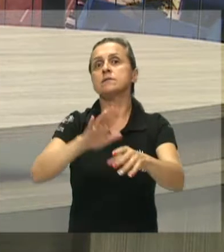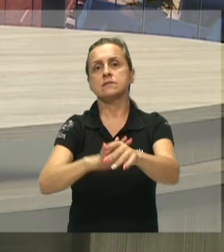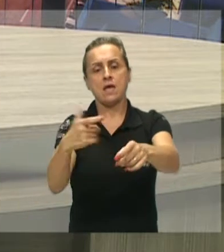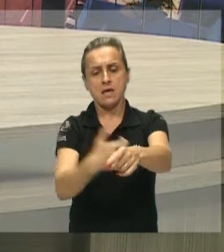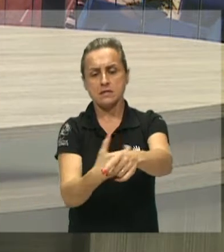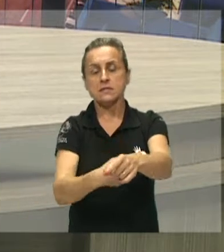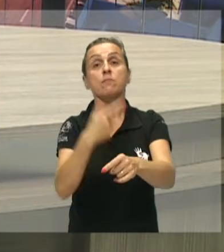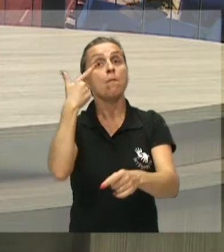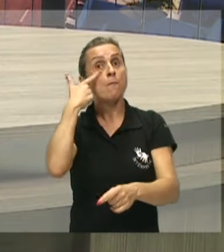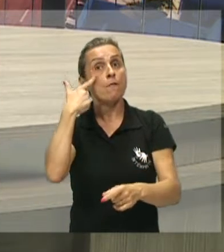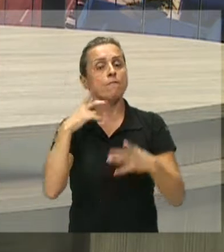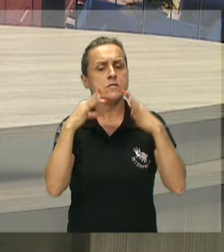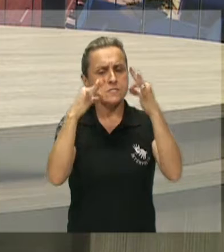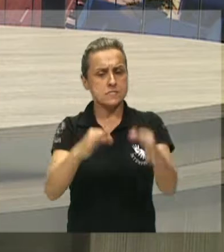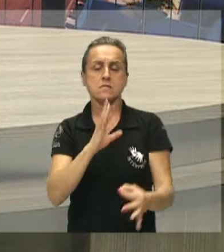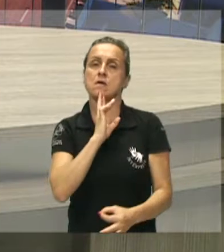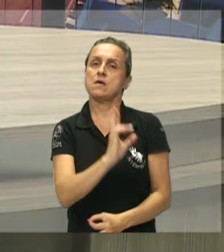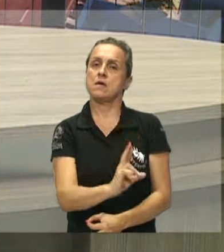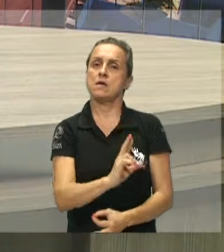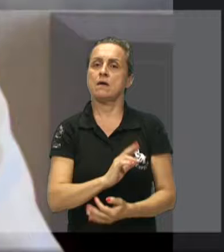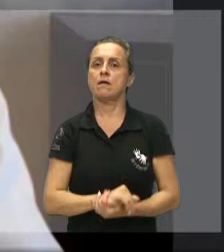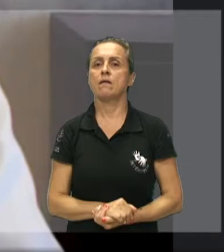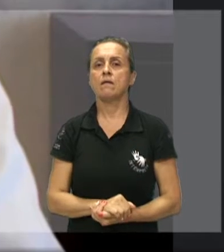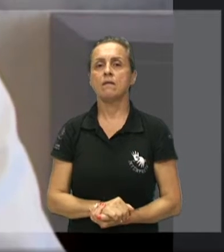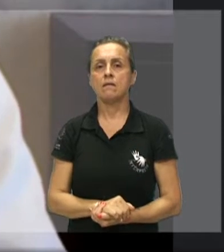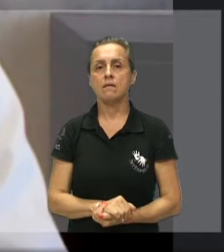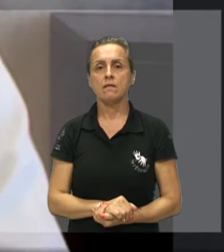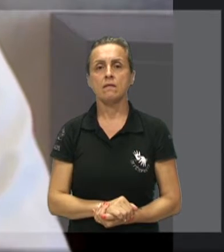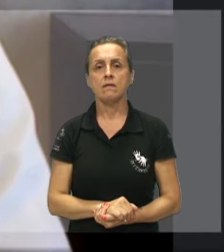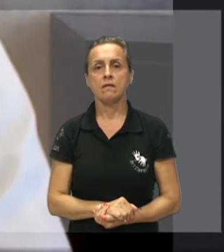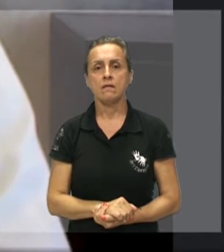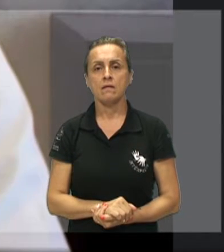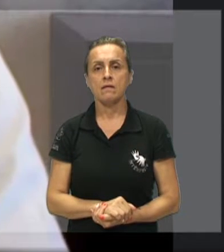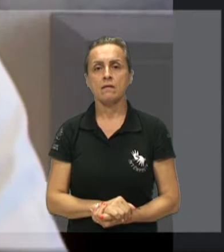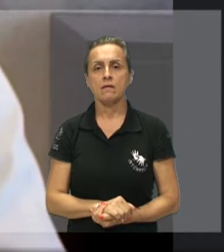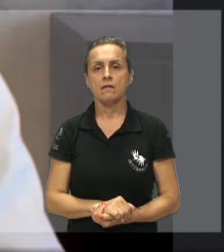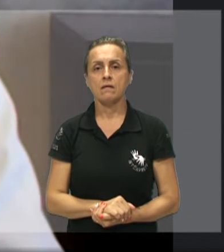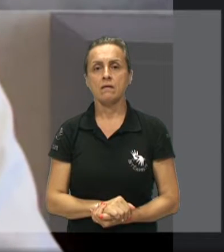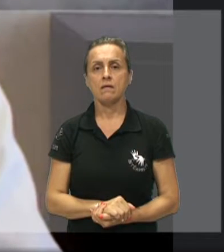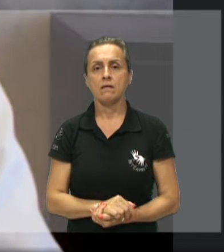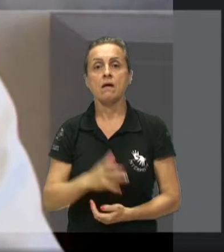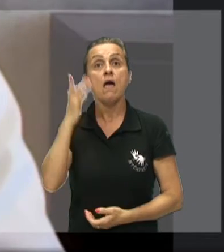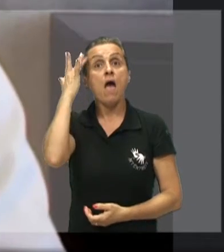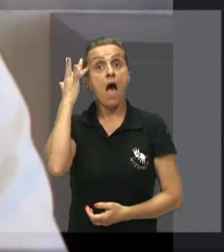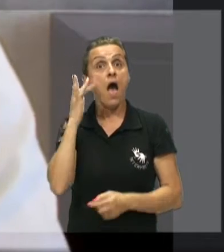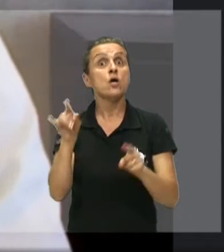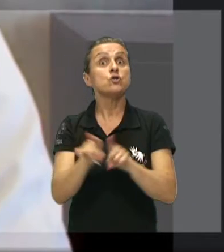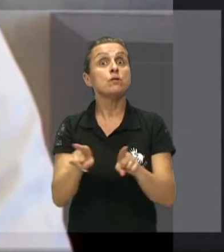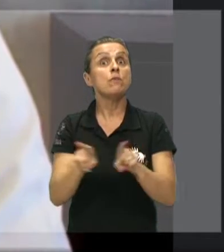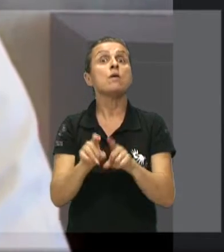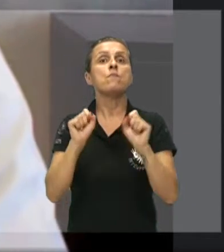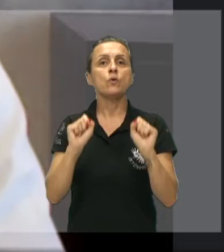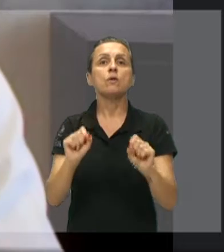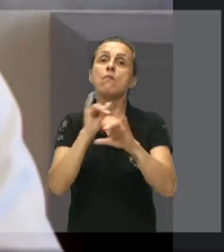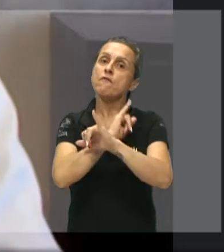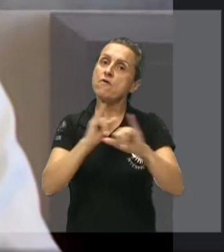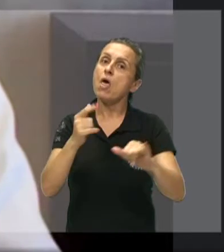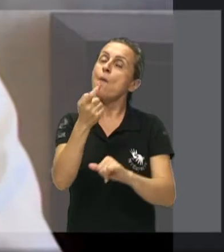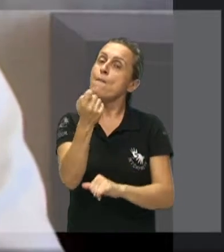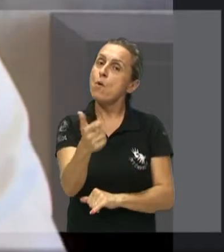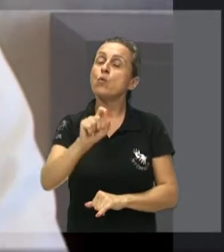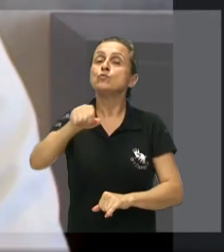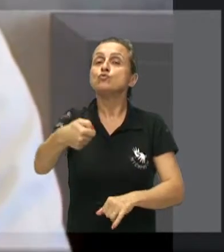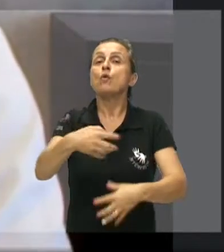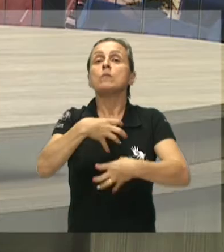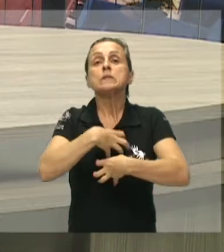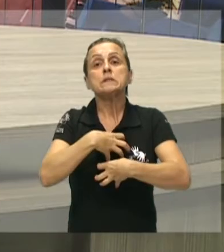PSMA. Bom, eu acho que a gente poderia também discorrer um pouco sobre sinais e sintomas do câncer de próstata, né? Não sei se seria